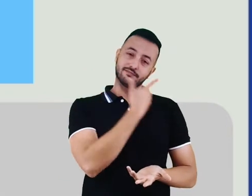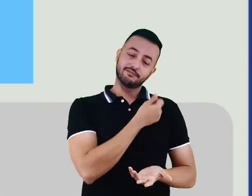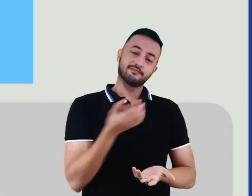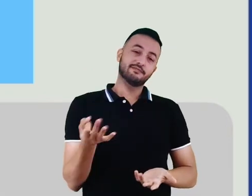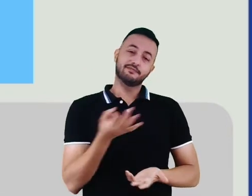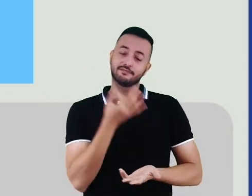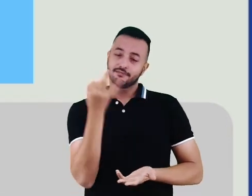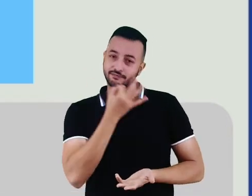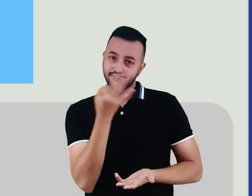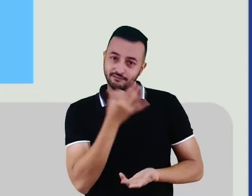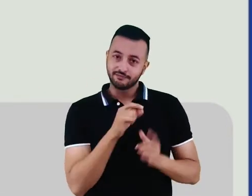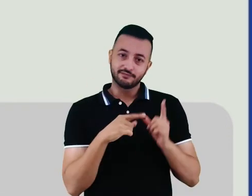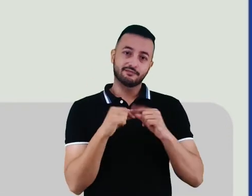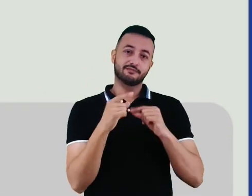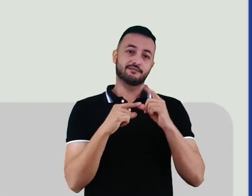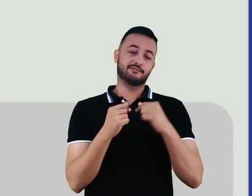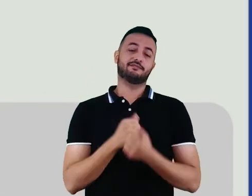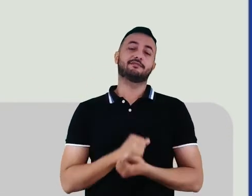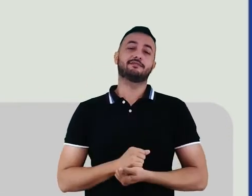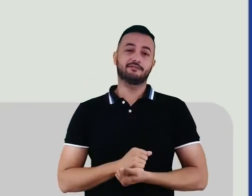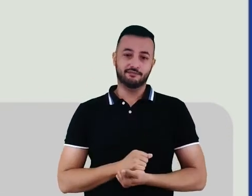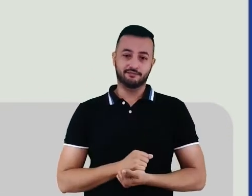Rosa dos Ventos.